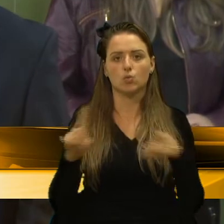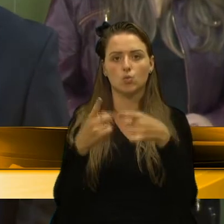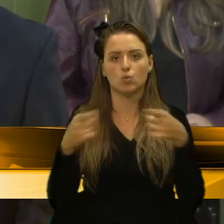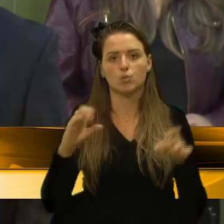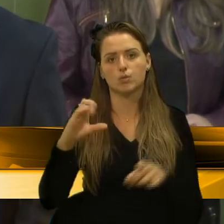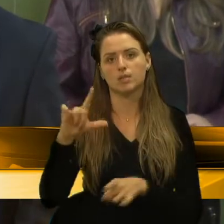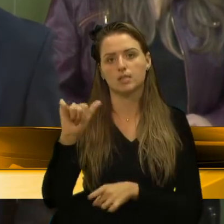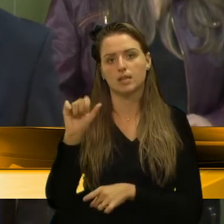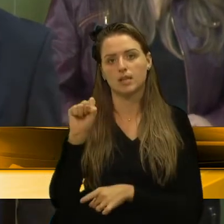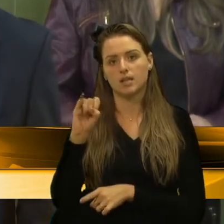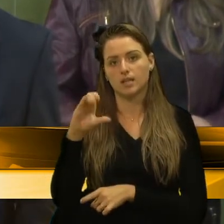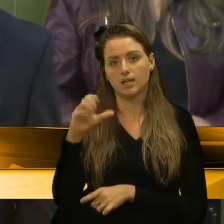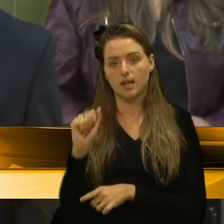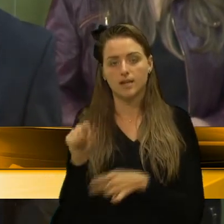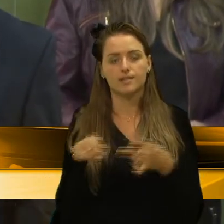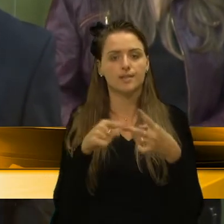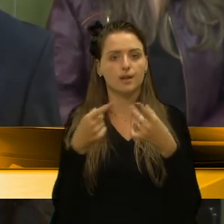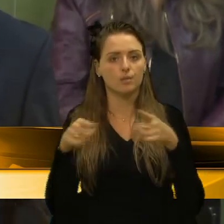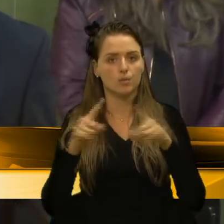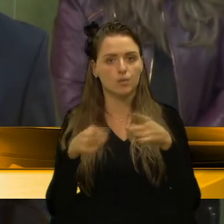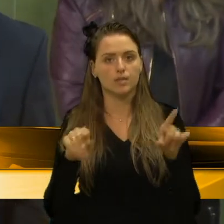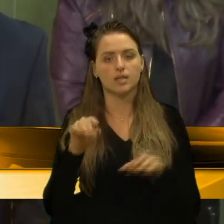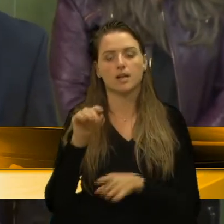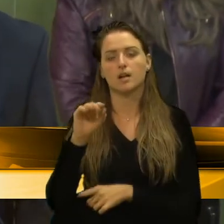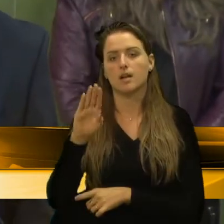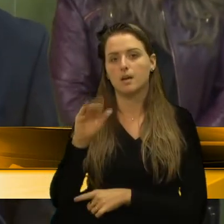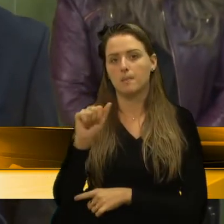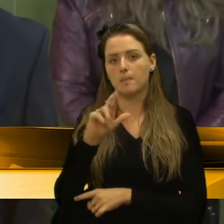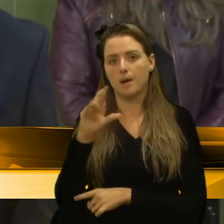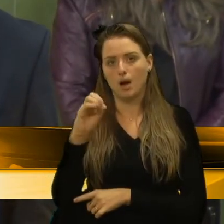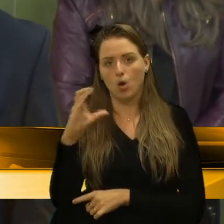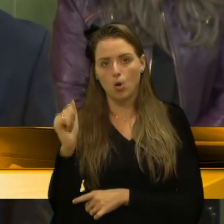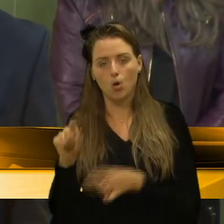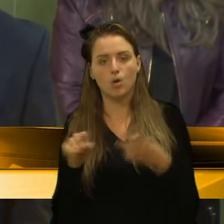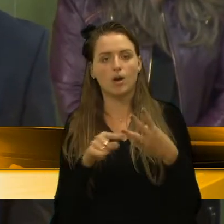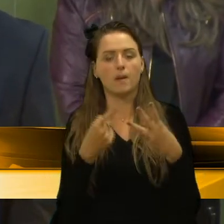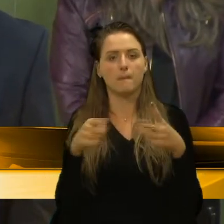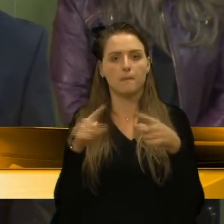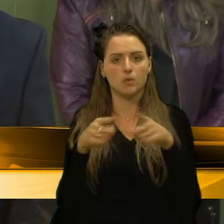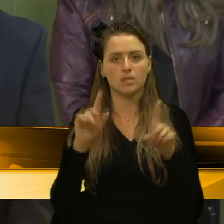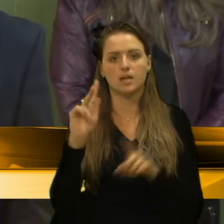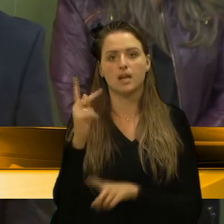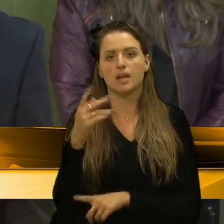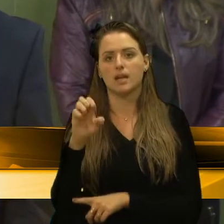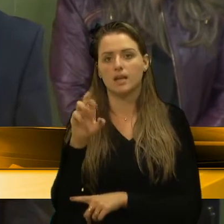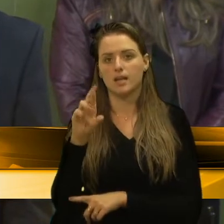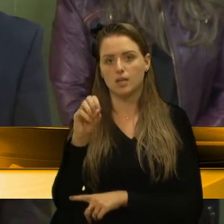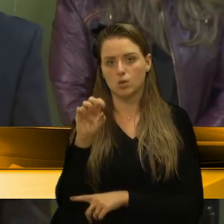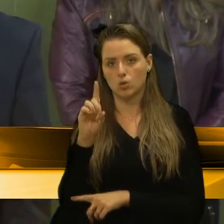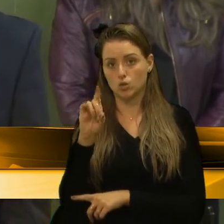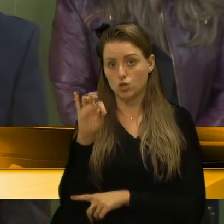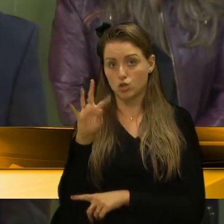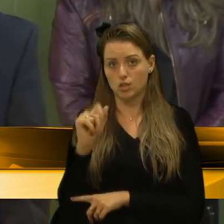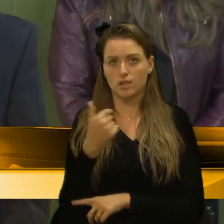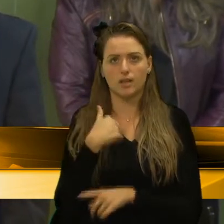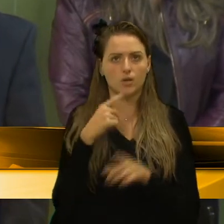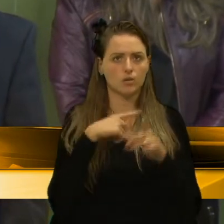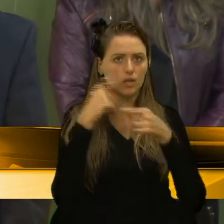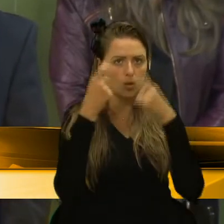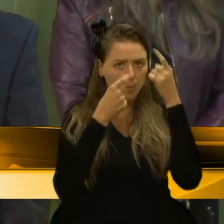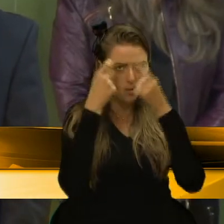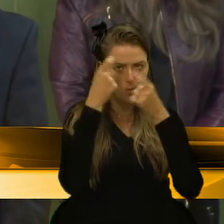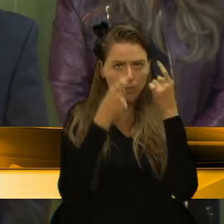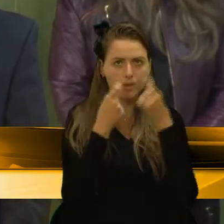música erudita, com música barroca. Mas, caros vereadores, eu tenho uma preocupação muito